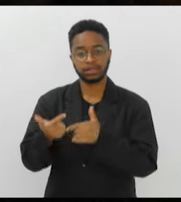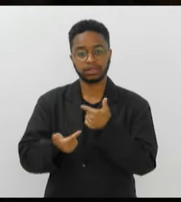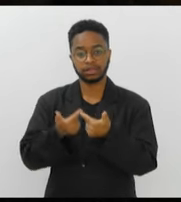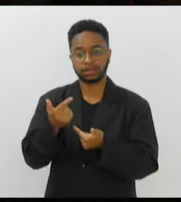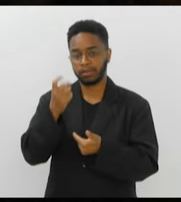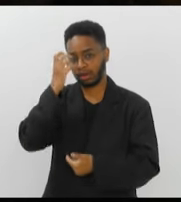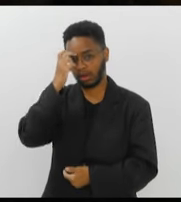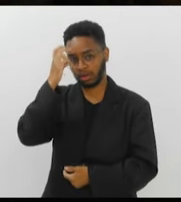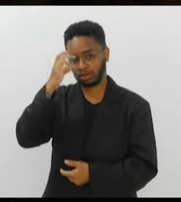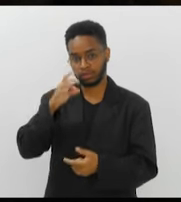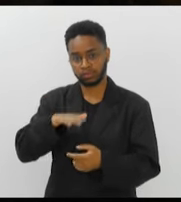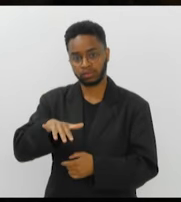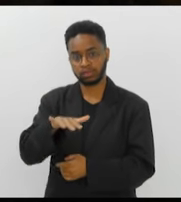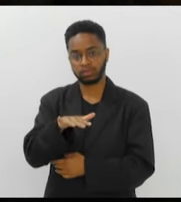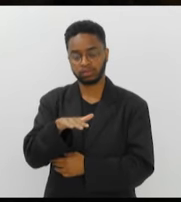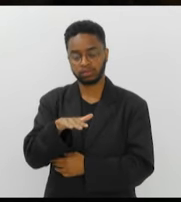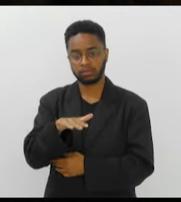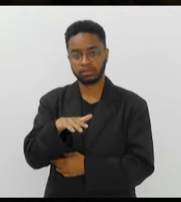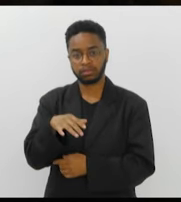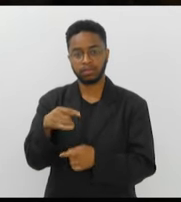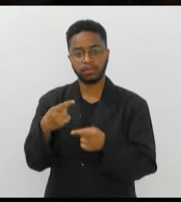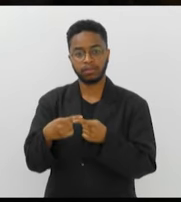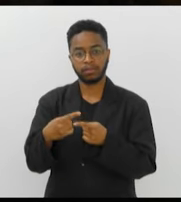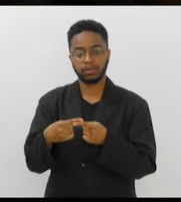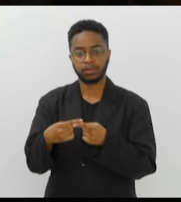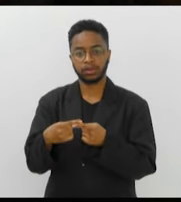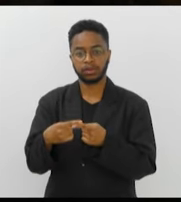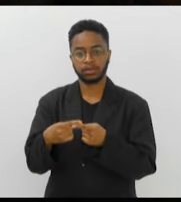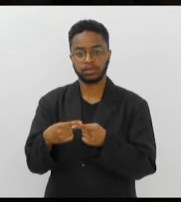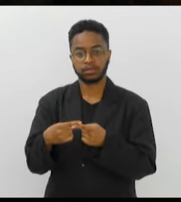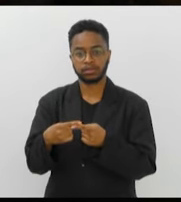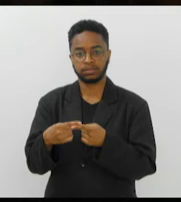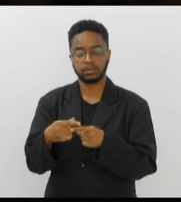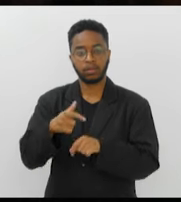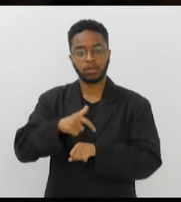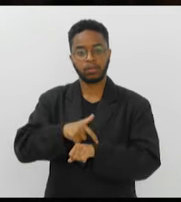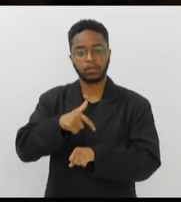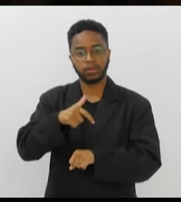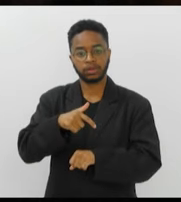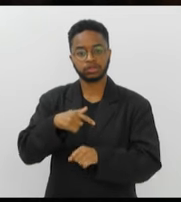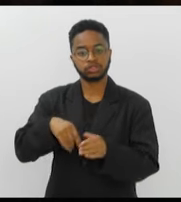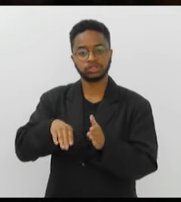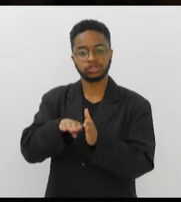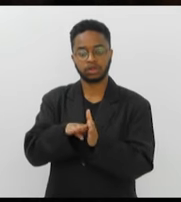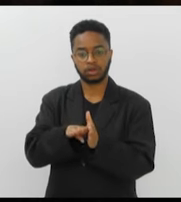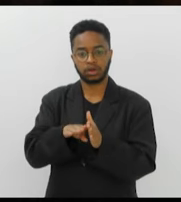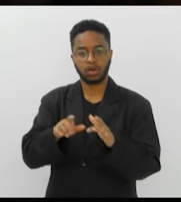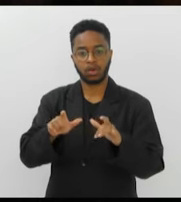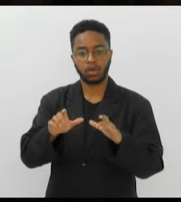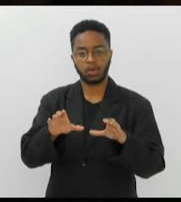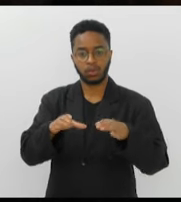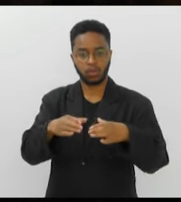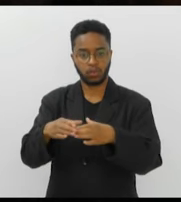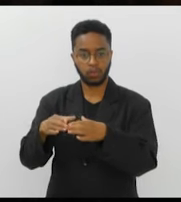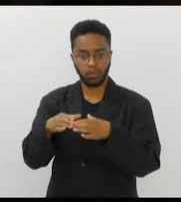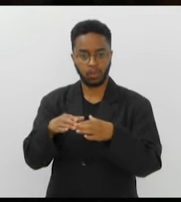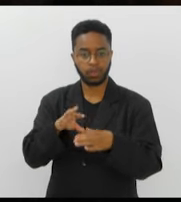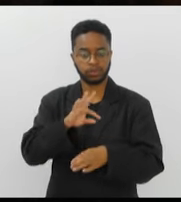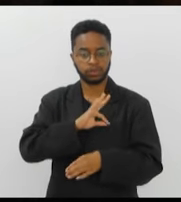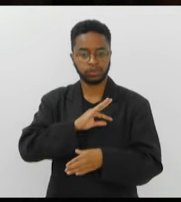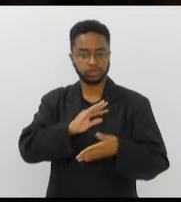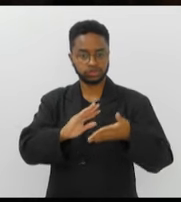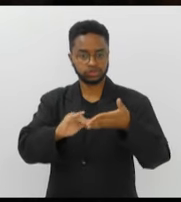inteligência para que, ao chegar à força-tarefa e